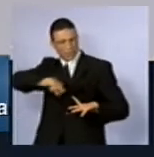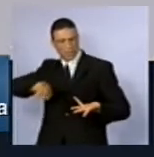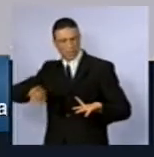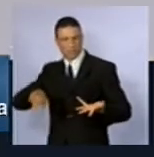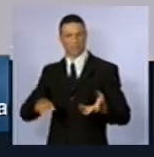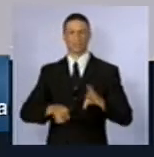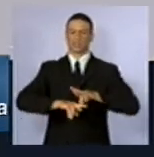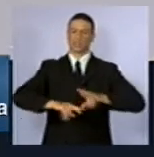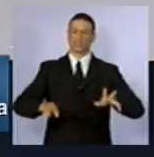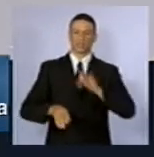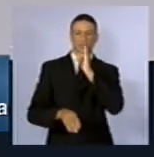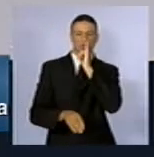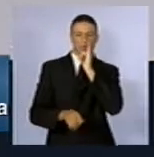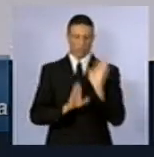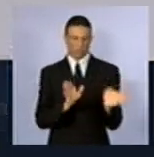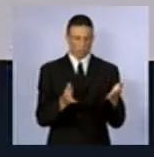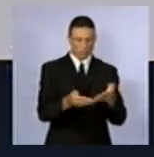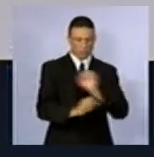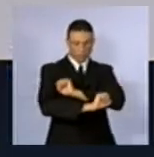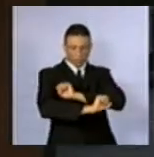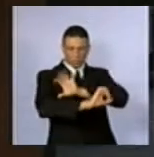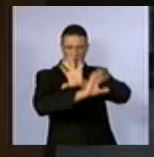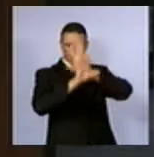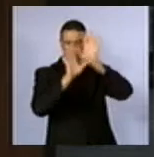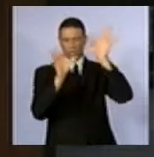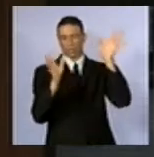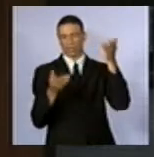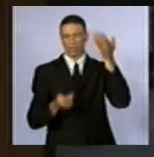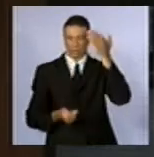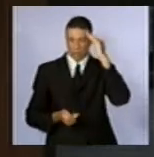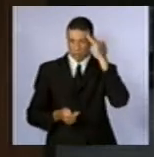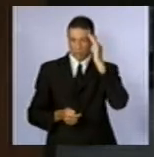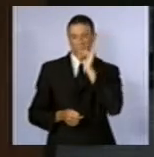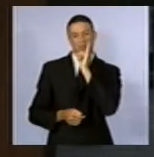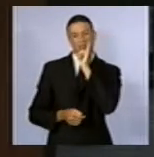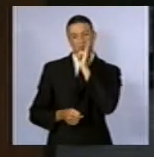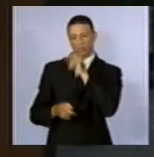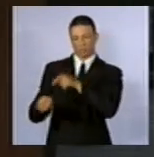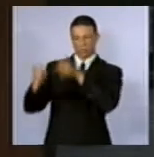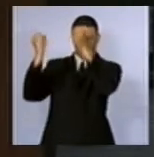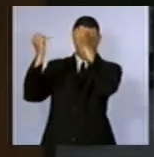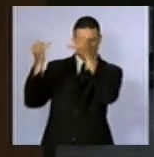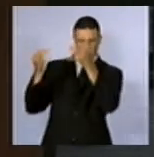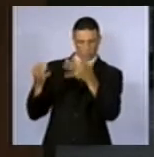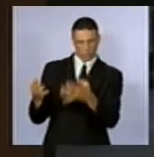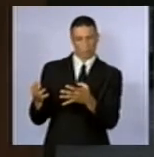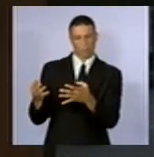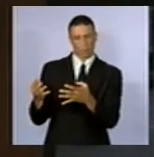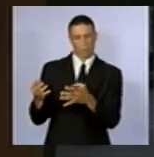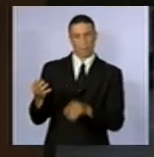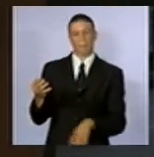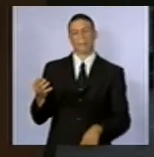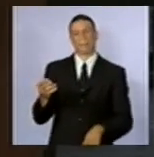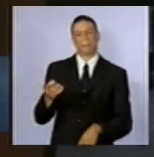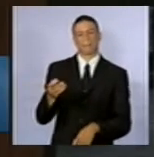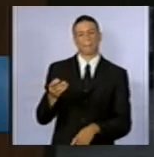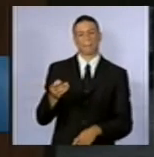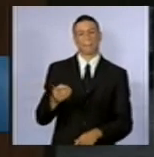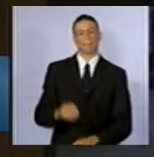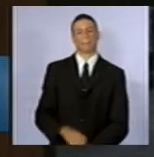endereço quase que claro portanto esse dimensionamento eh enfim